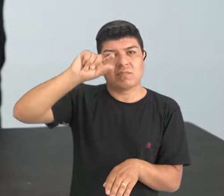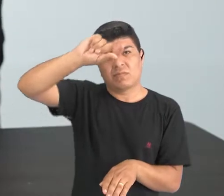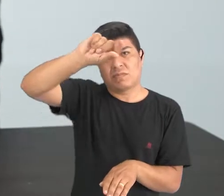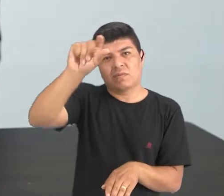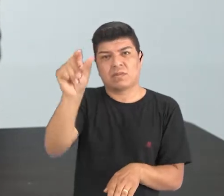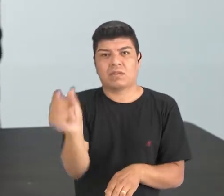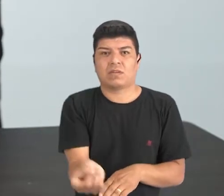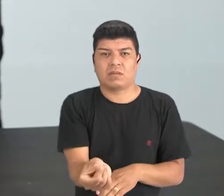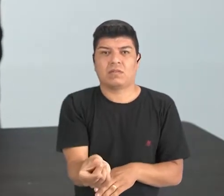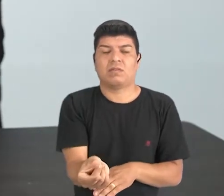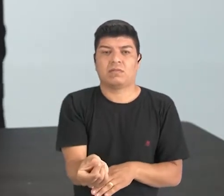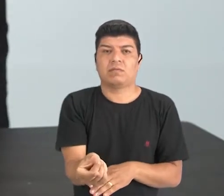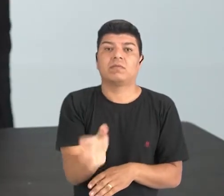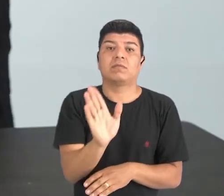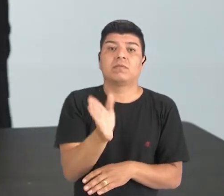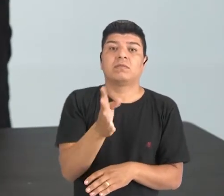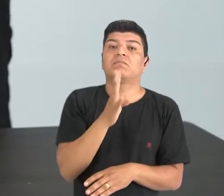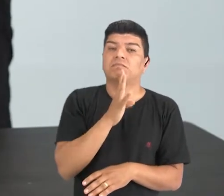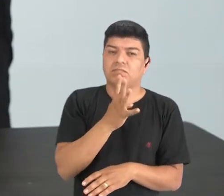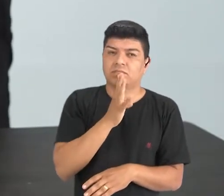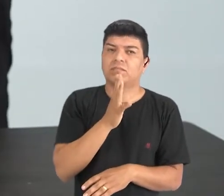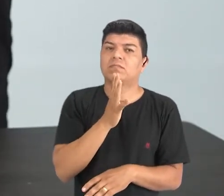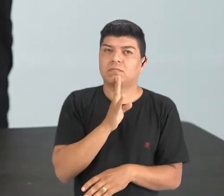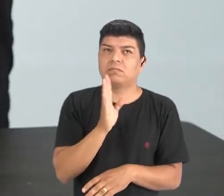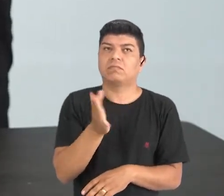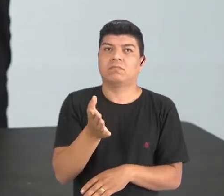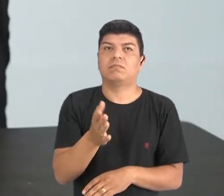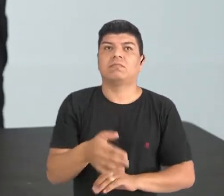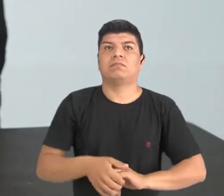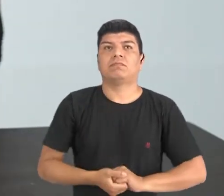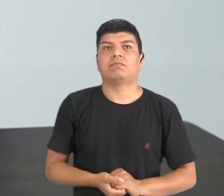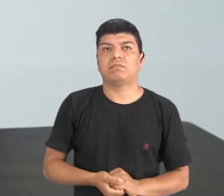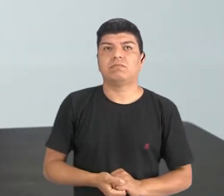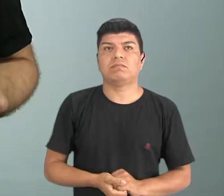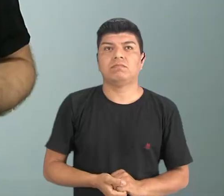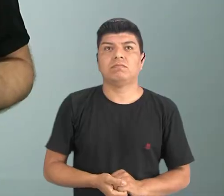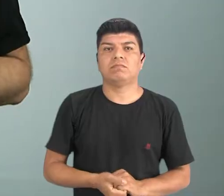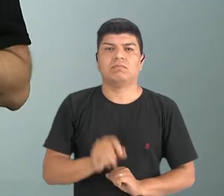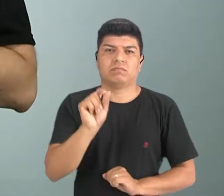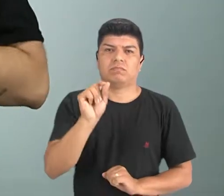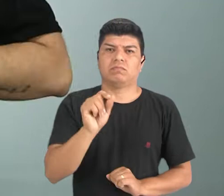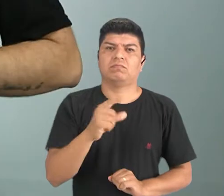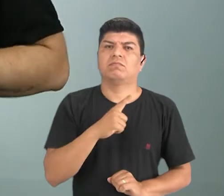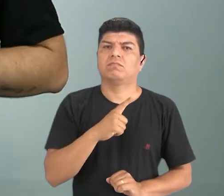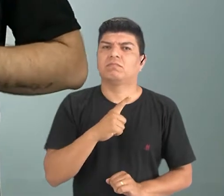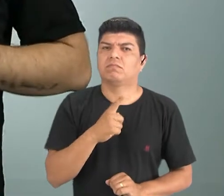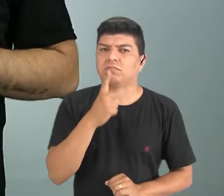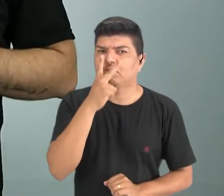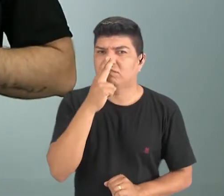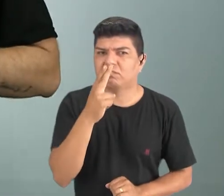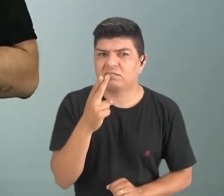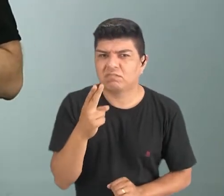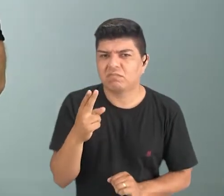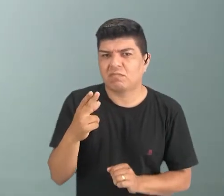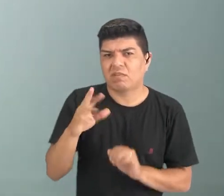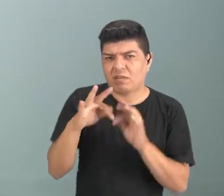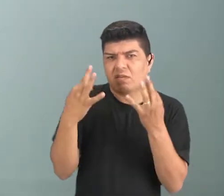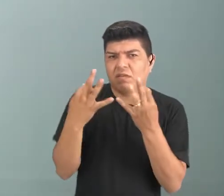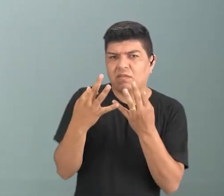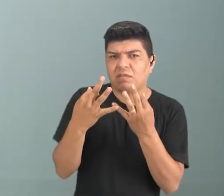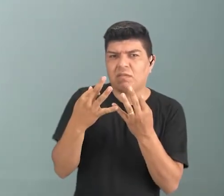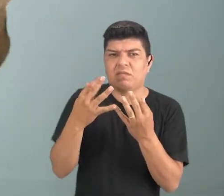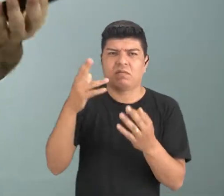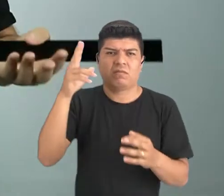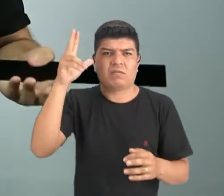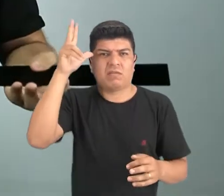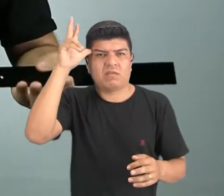Pastoreio. Eu sei algumas coisas sobre ele. Será que ele era... O que que ele era? Será que ele é parente da mula sem cabeça? O cavalo